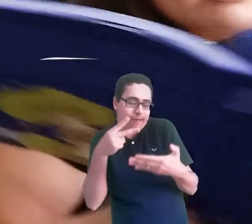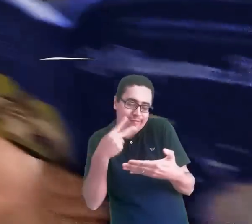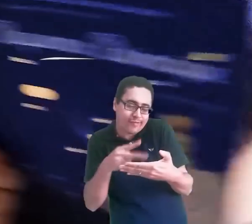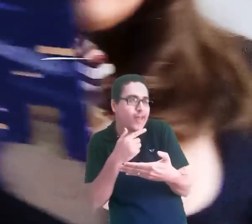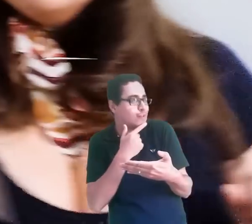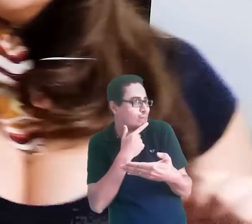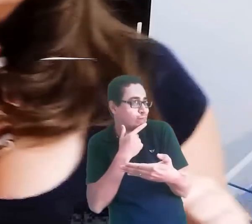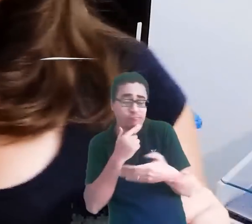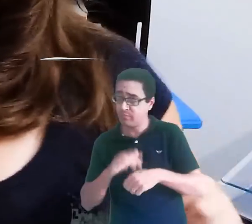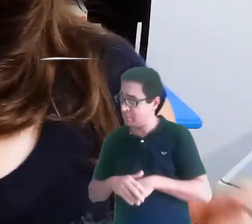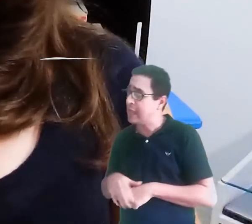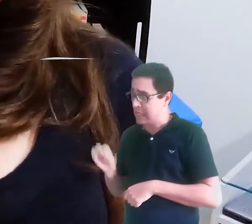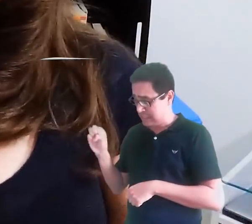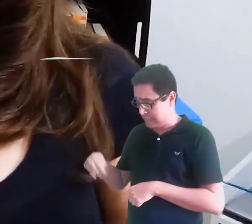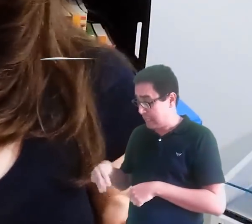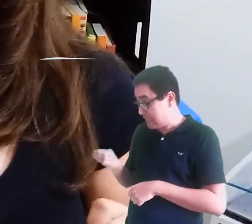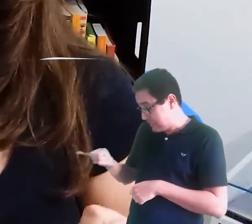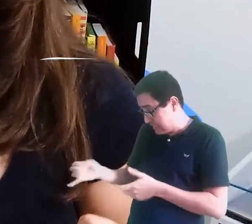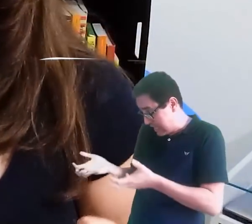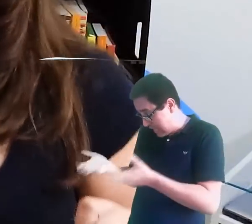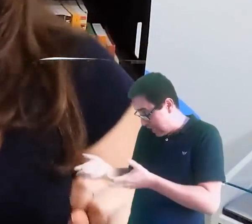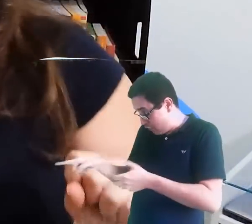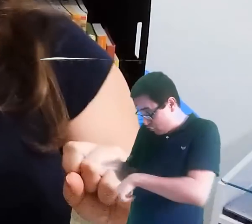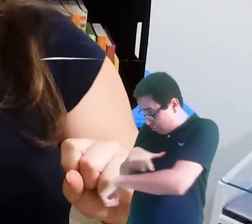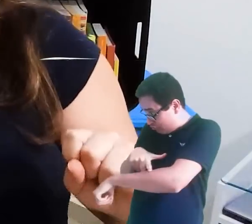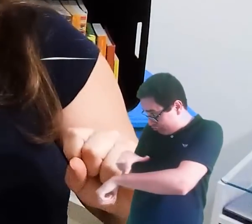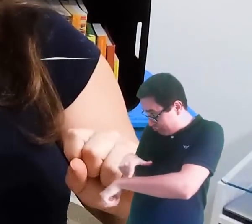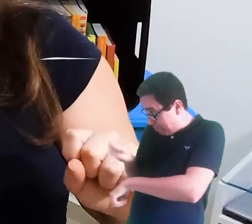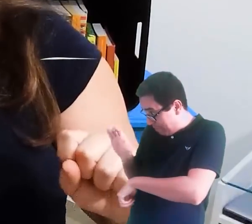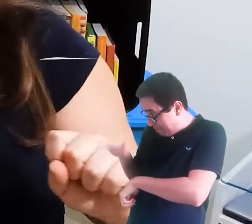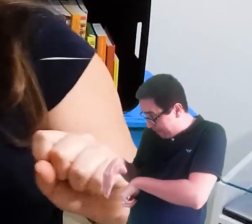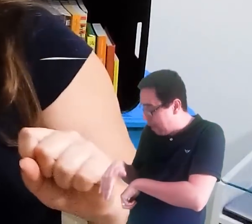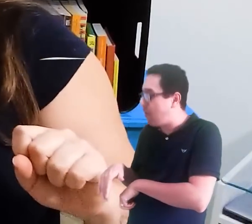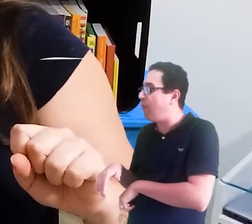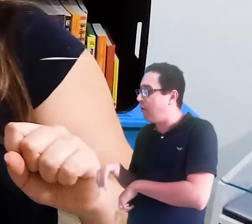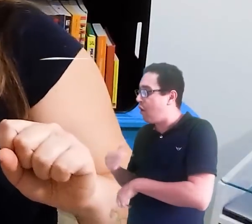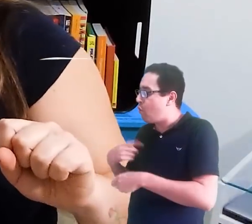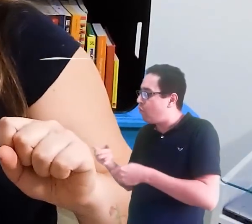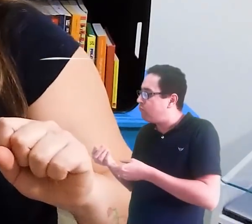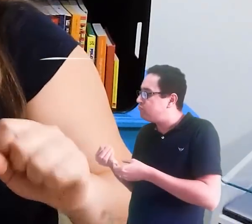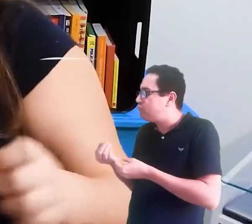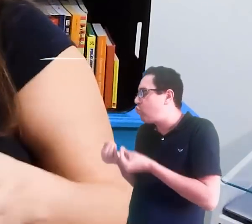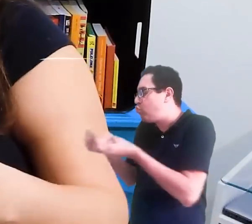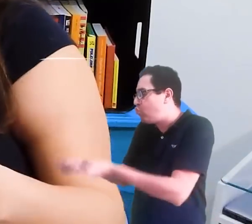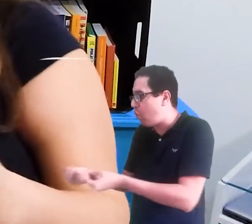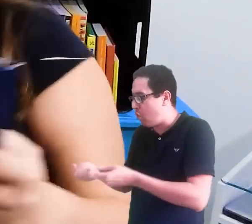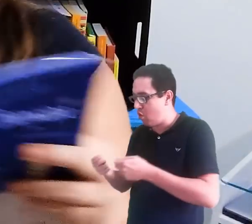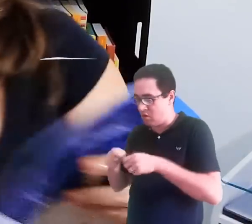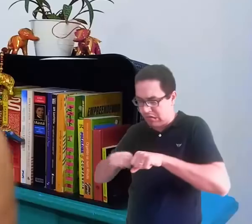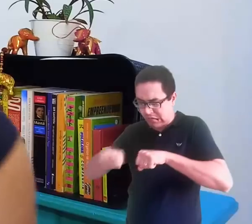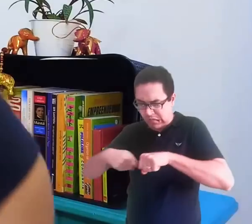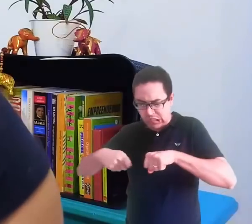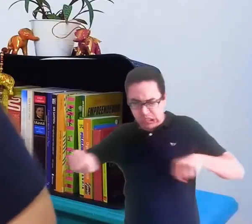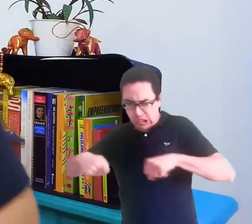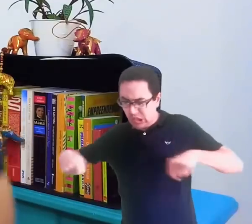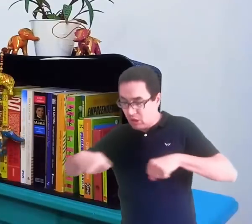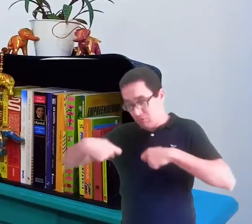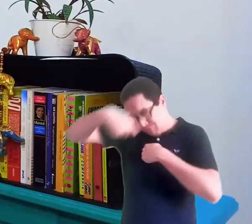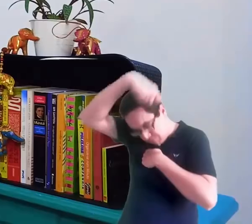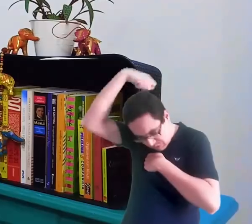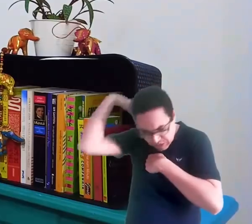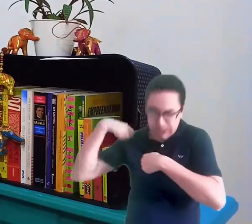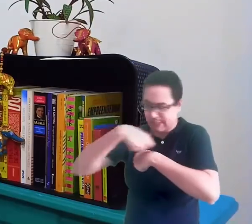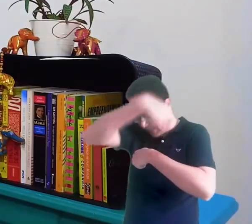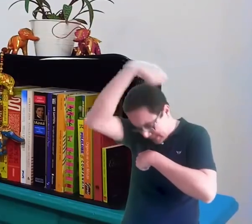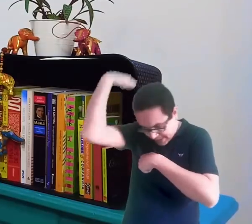né? Claro, e se você se comportar bem, eu lhe darei também uma corda para amarrá-lo durante o dia e uma